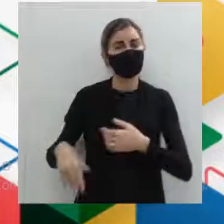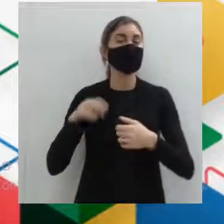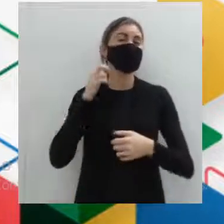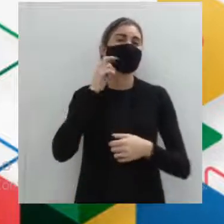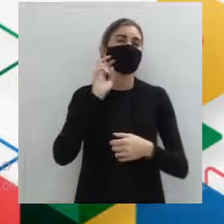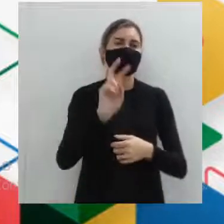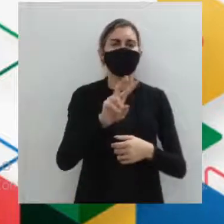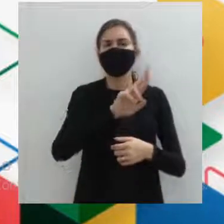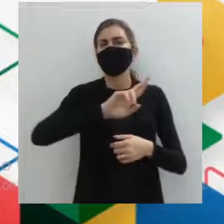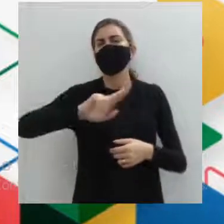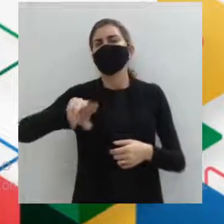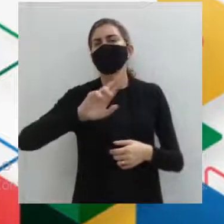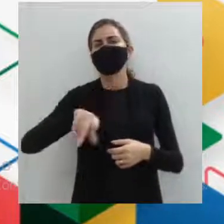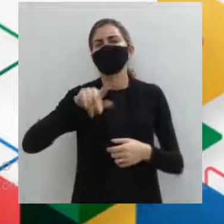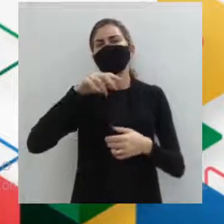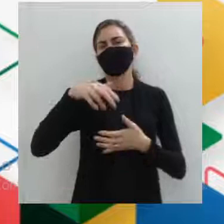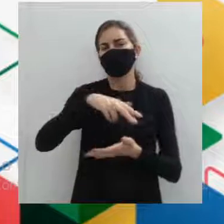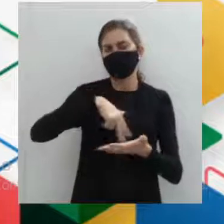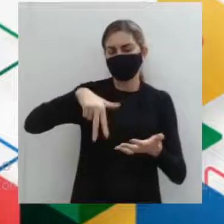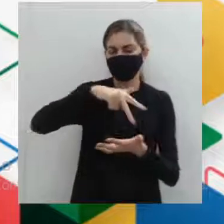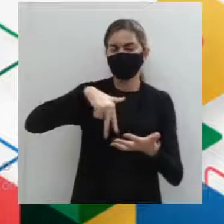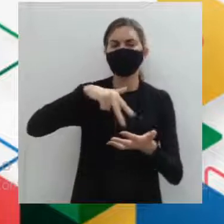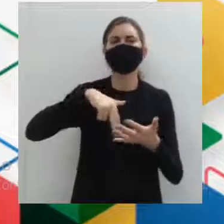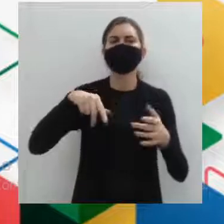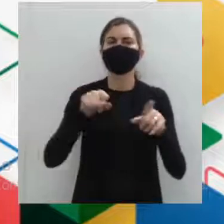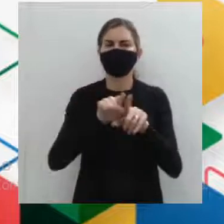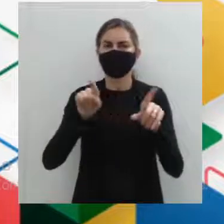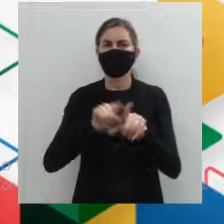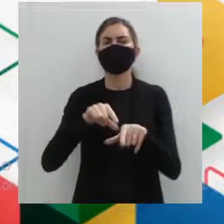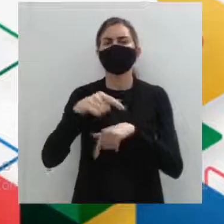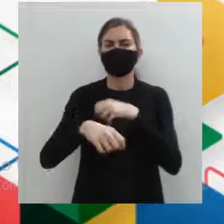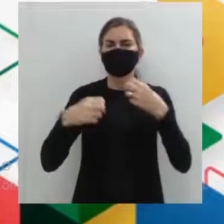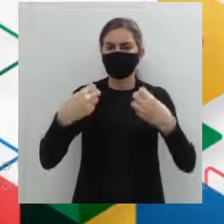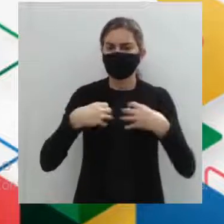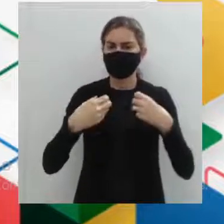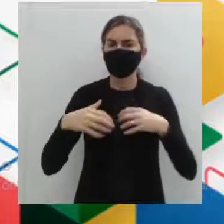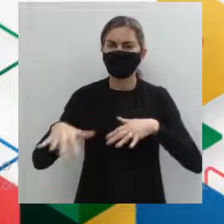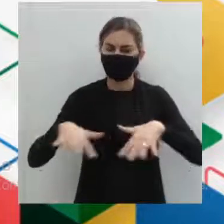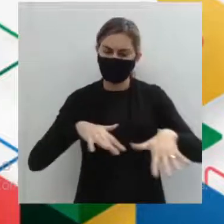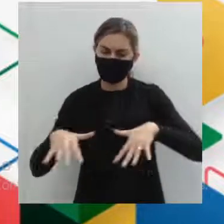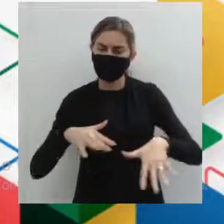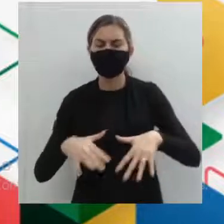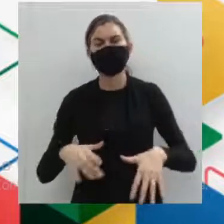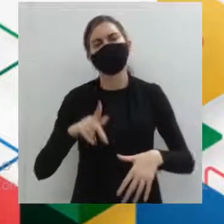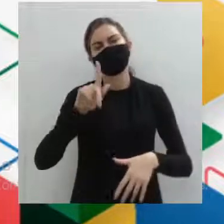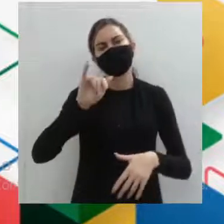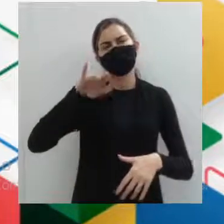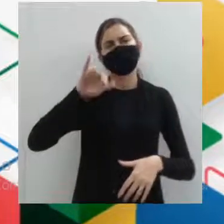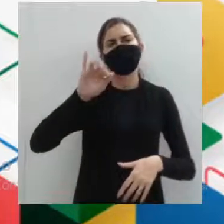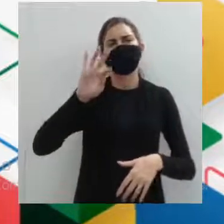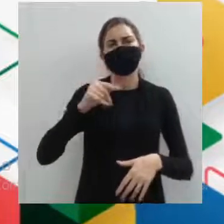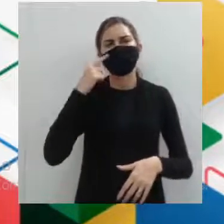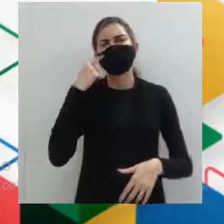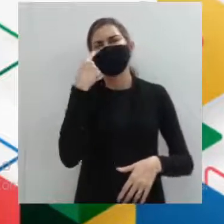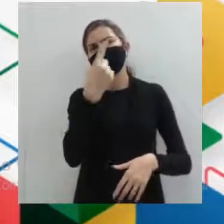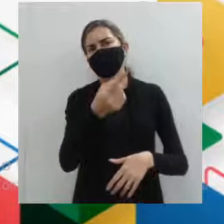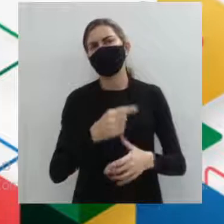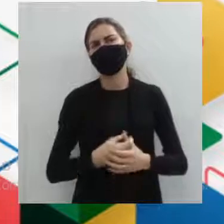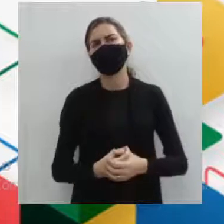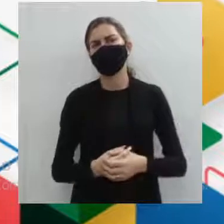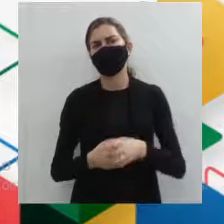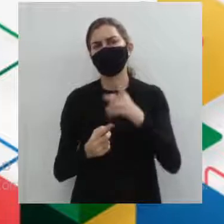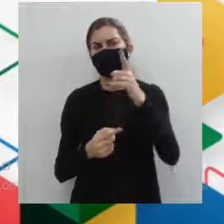que o passinho não é uma dança que também trabalha o movimento ginástico? Olha ali como está ali a